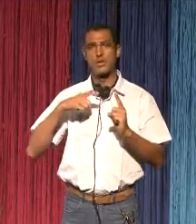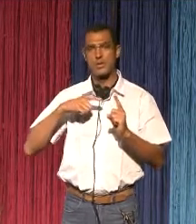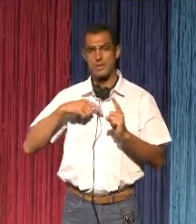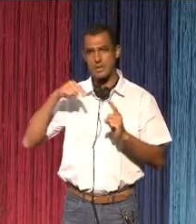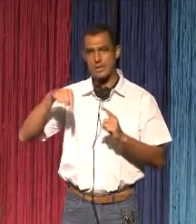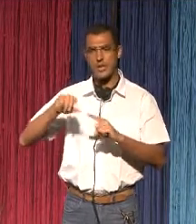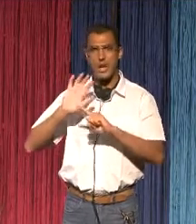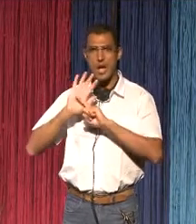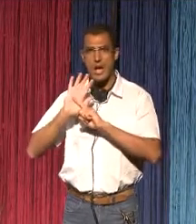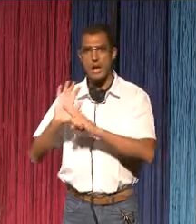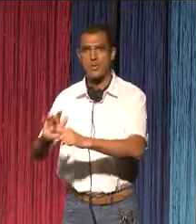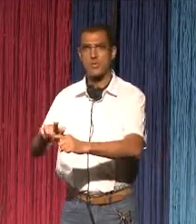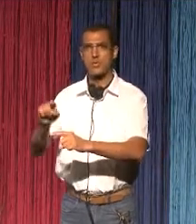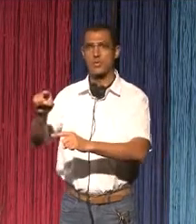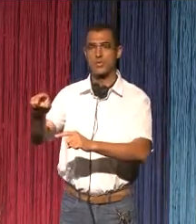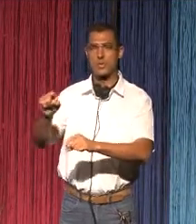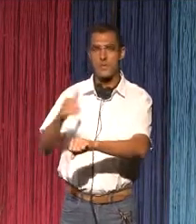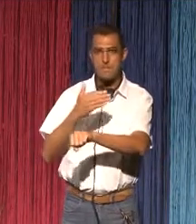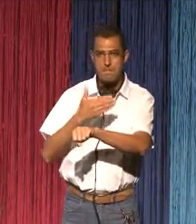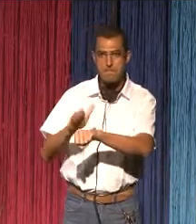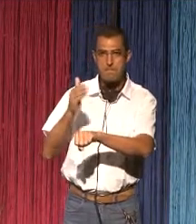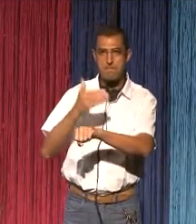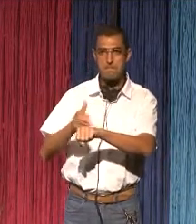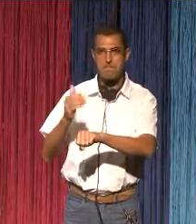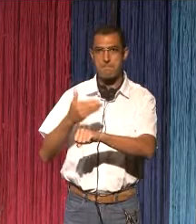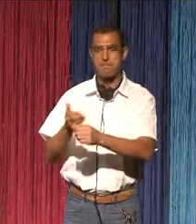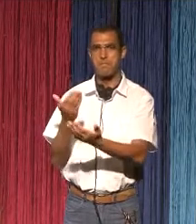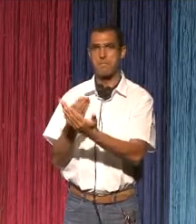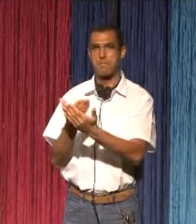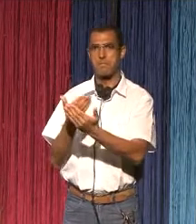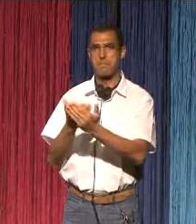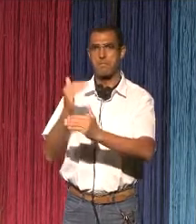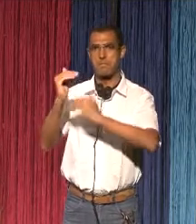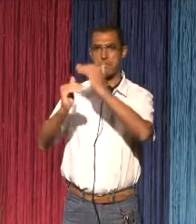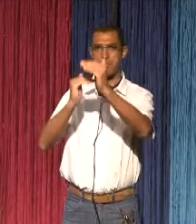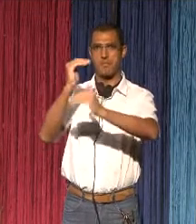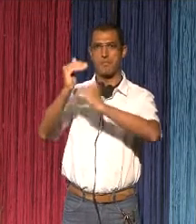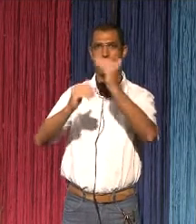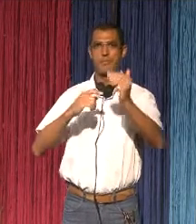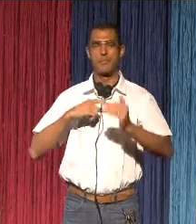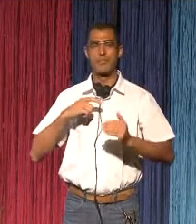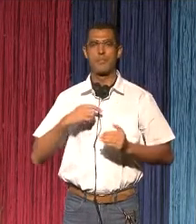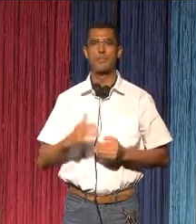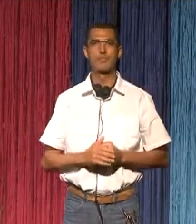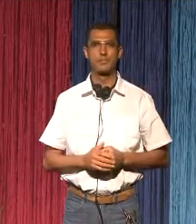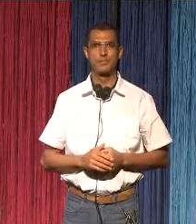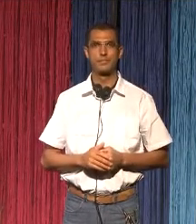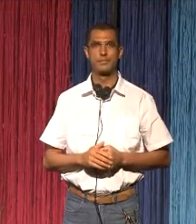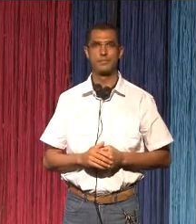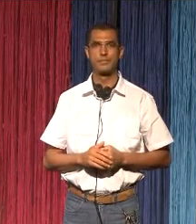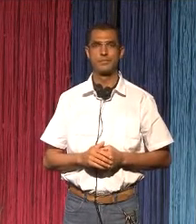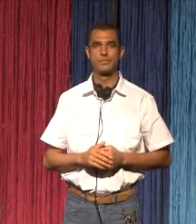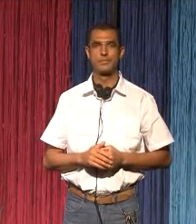instituições, valoriza o desenvolvimento integral, promove, né, o desenvolvimento integral,